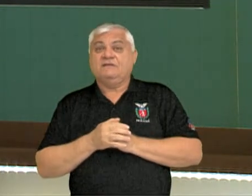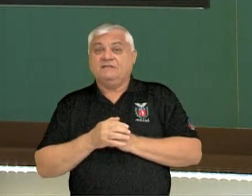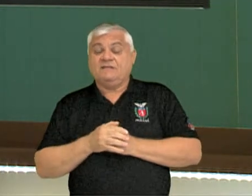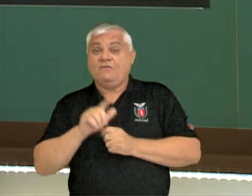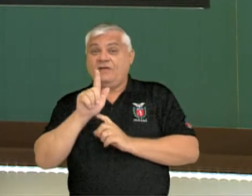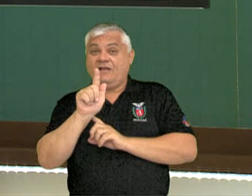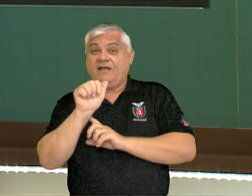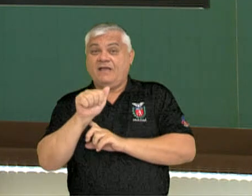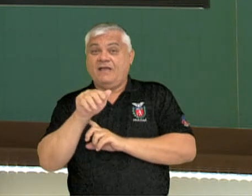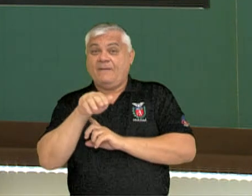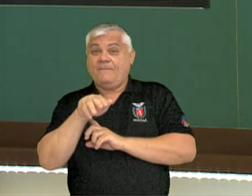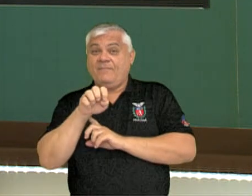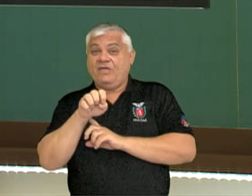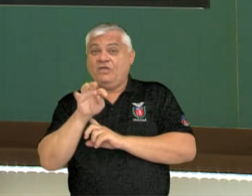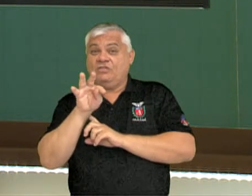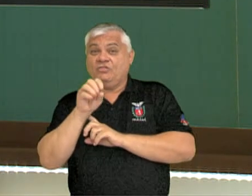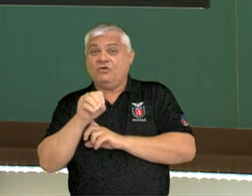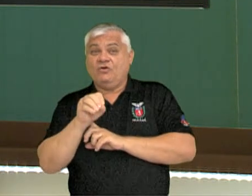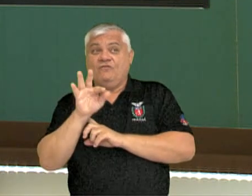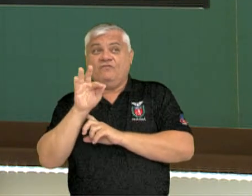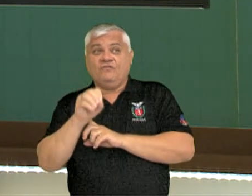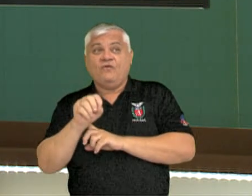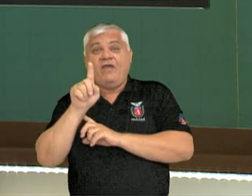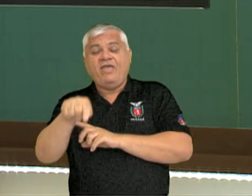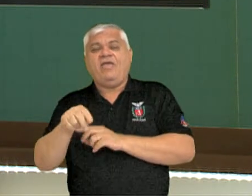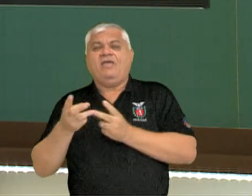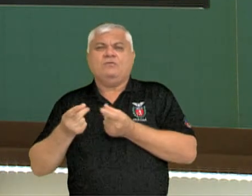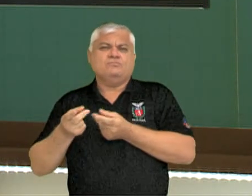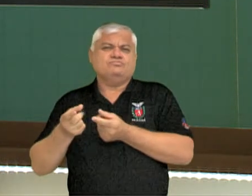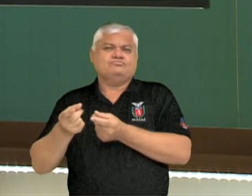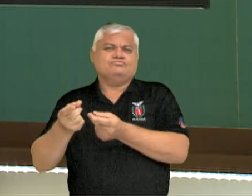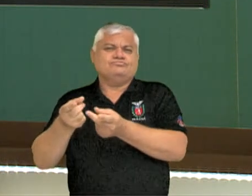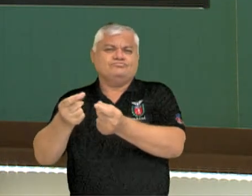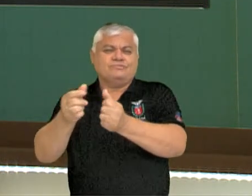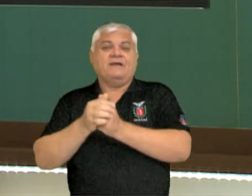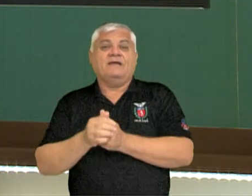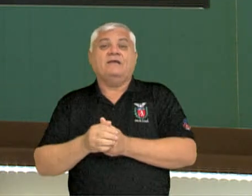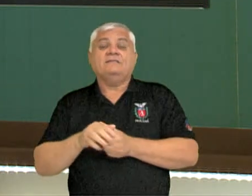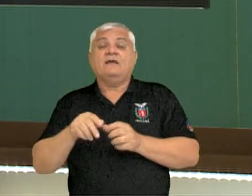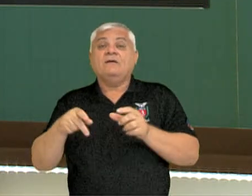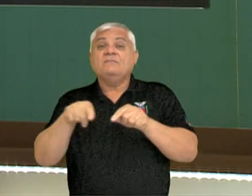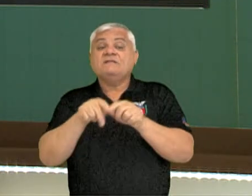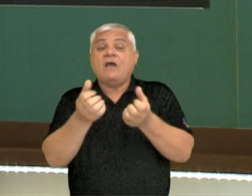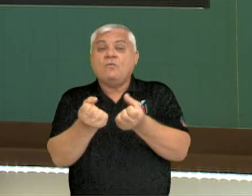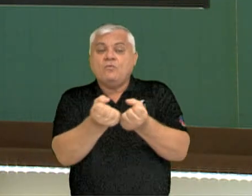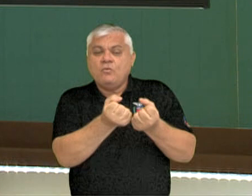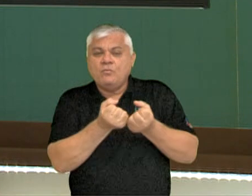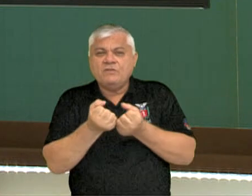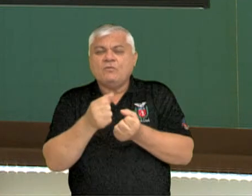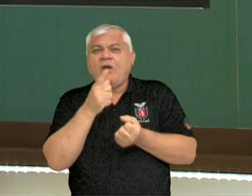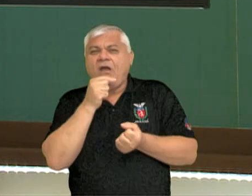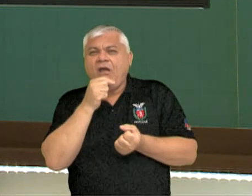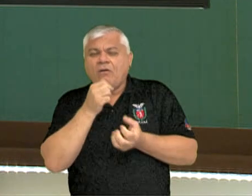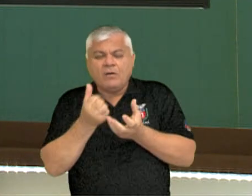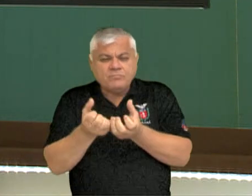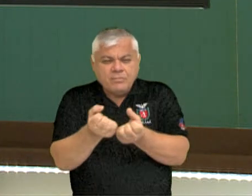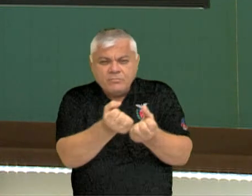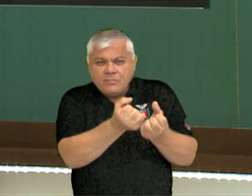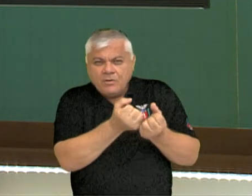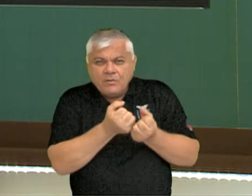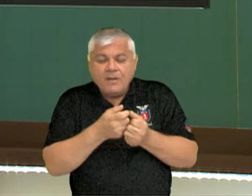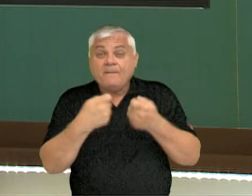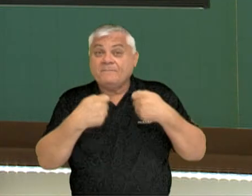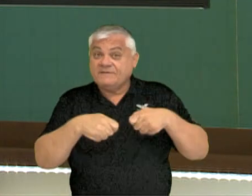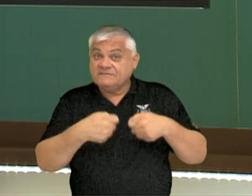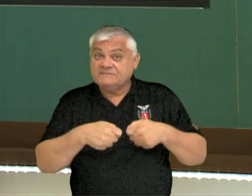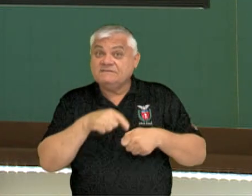mais duradoura. E a gente tem a necessidade, então, de um meio aquoso, meio úmido, para que o anterozoide, que é o